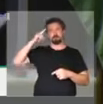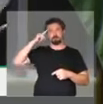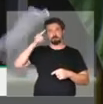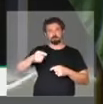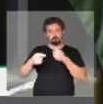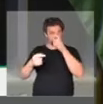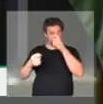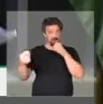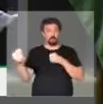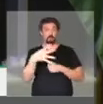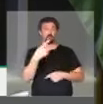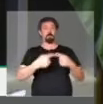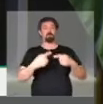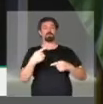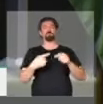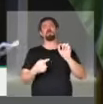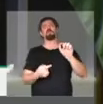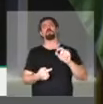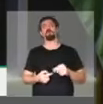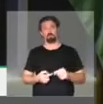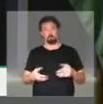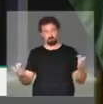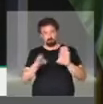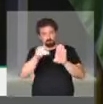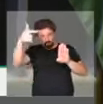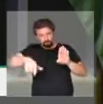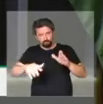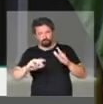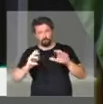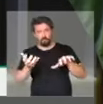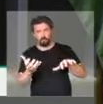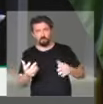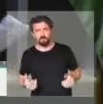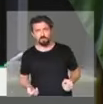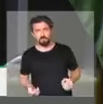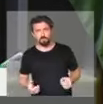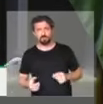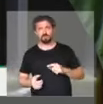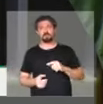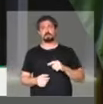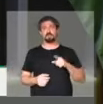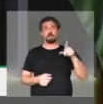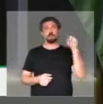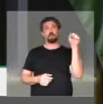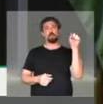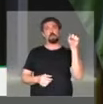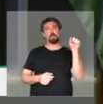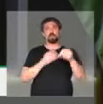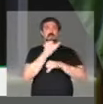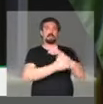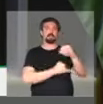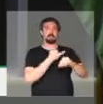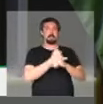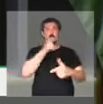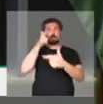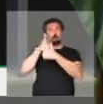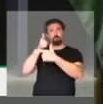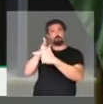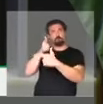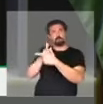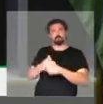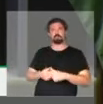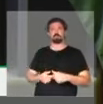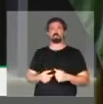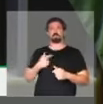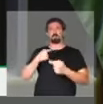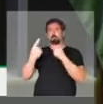que a nova política é o quê? O fechamento do Congresso, onde ele, por Twitter, passa a ofender, a